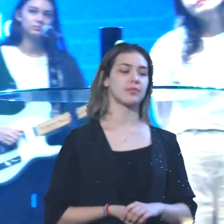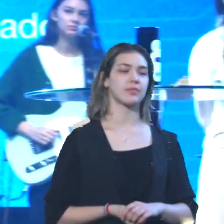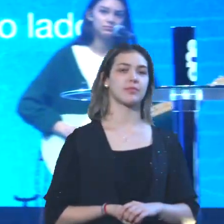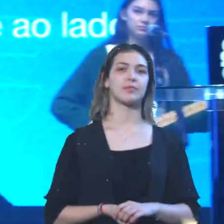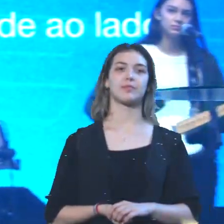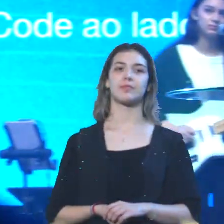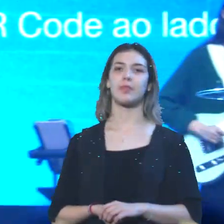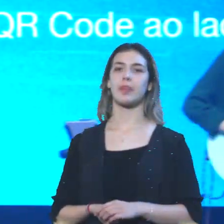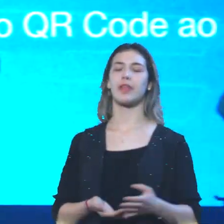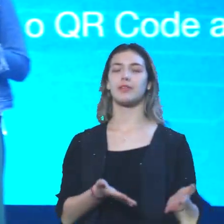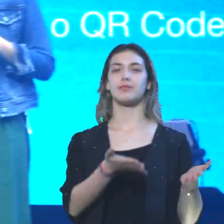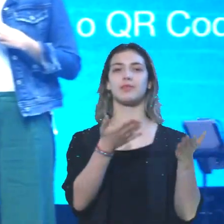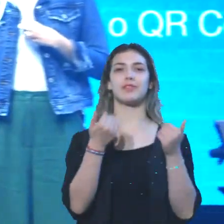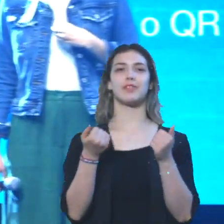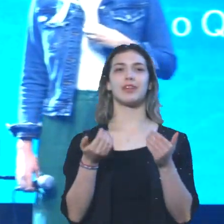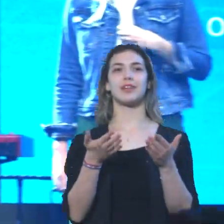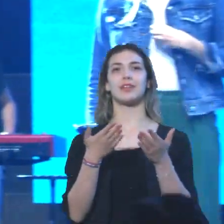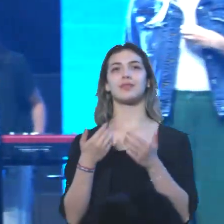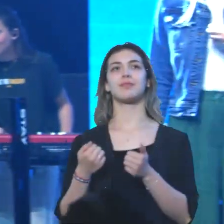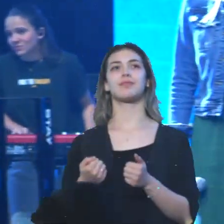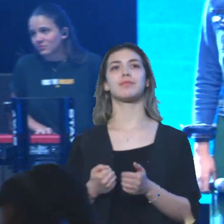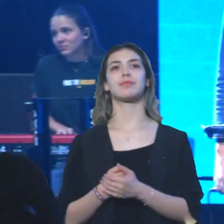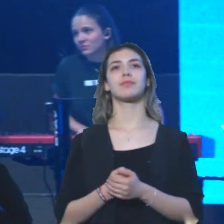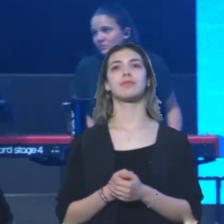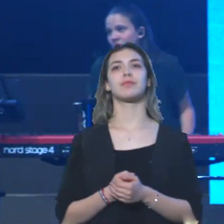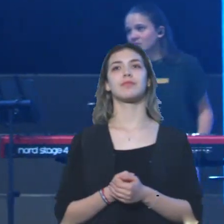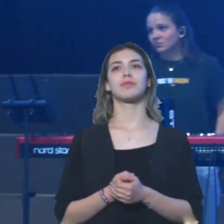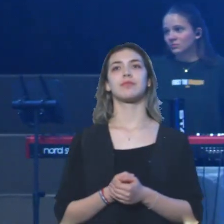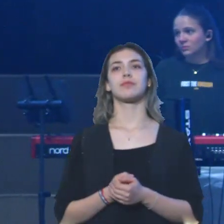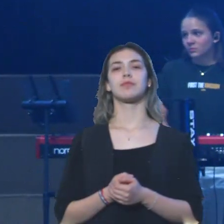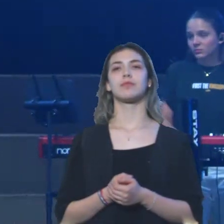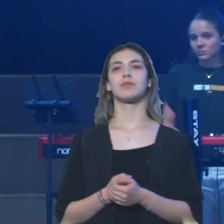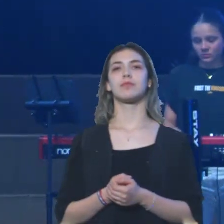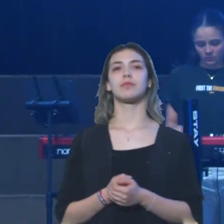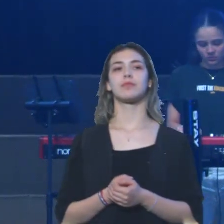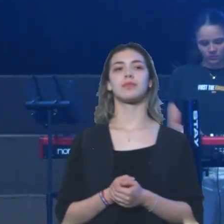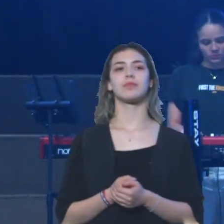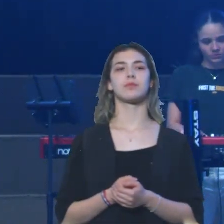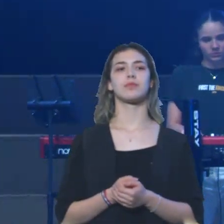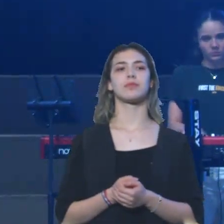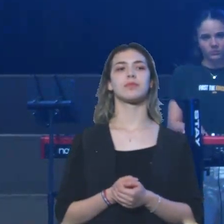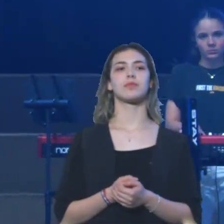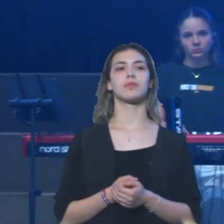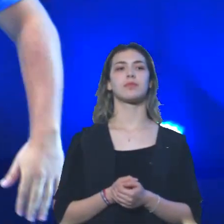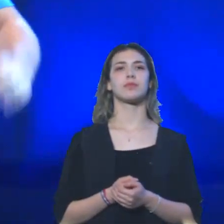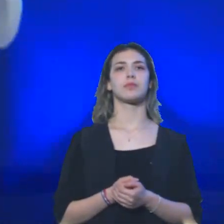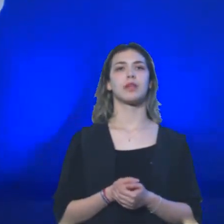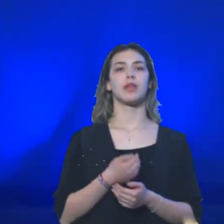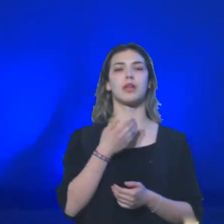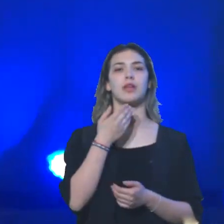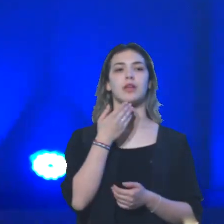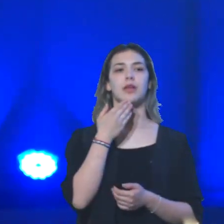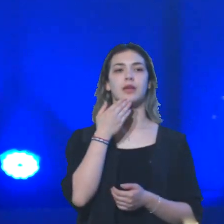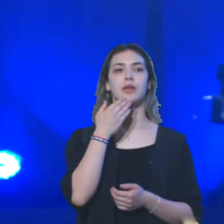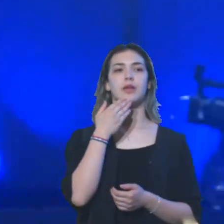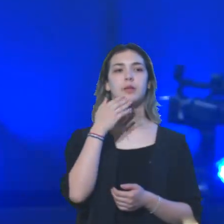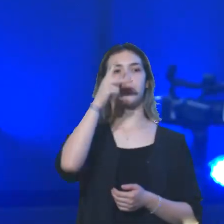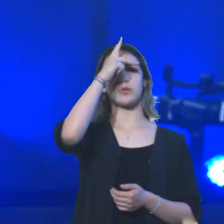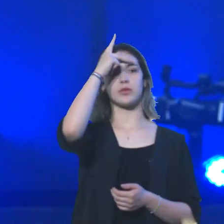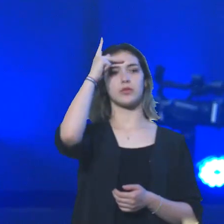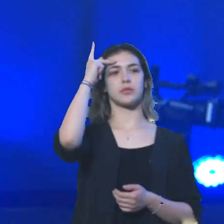Pode vir aqui na frente. Já queria pedir para os membros da school, caso você não esteja